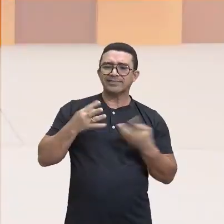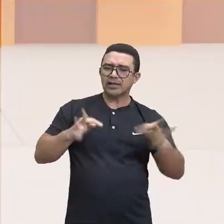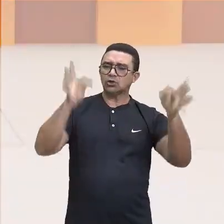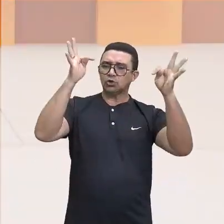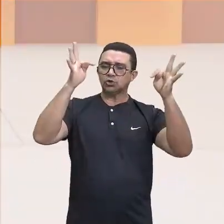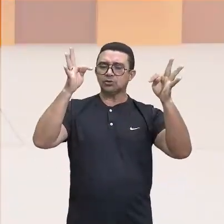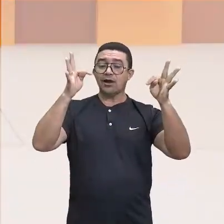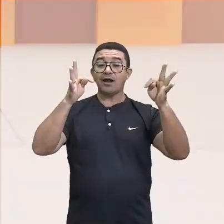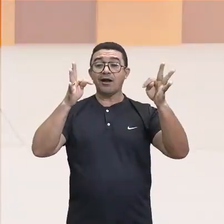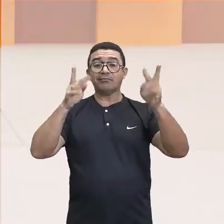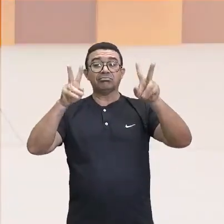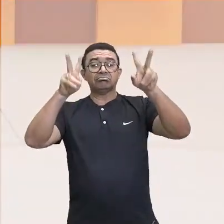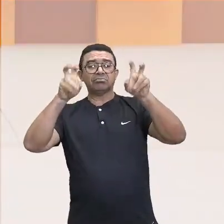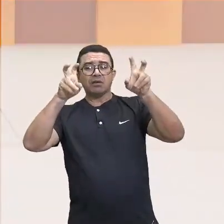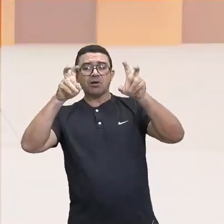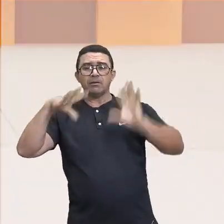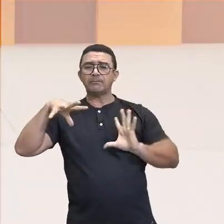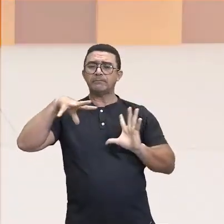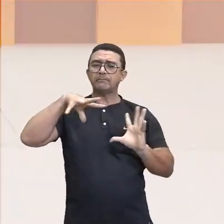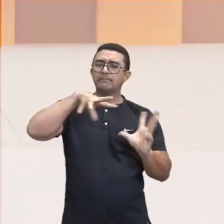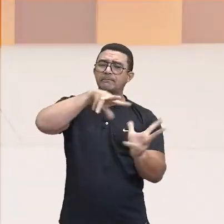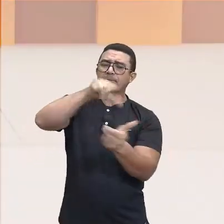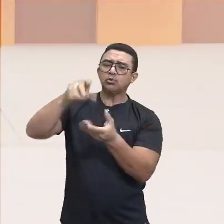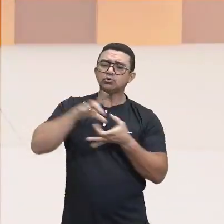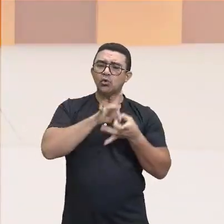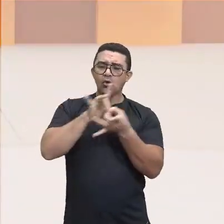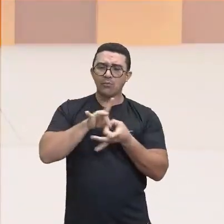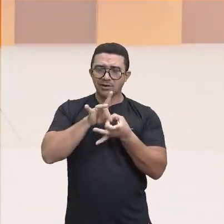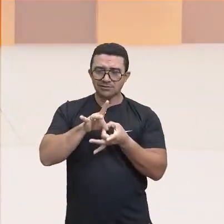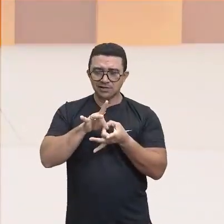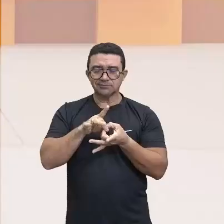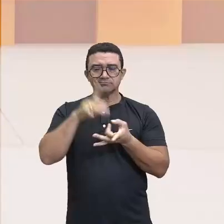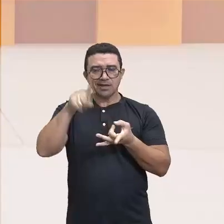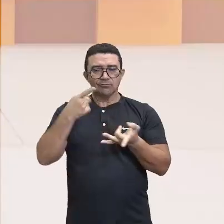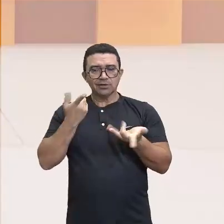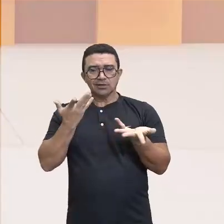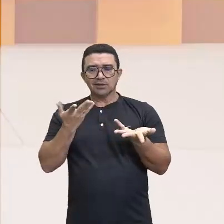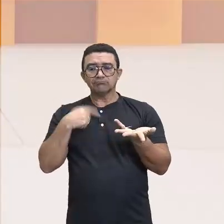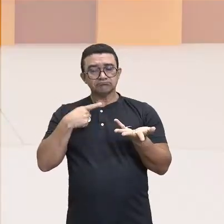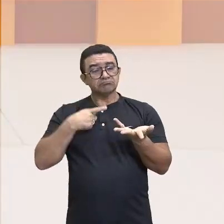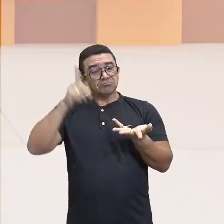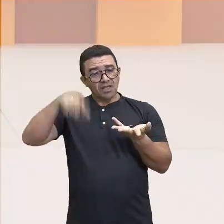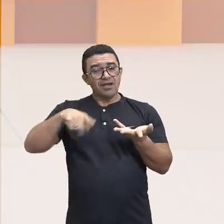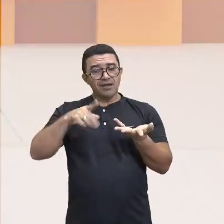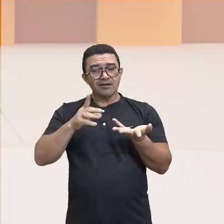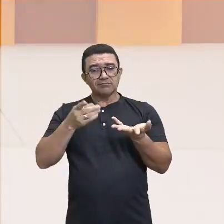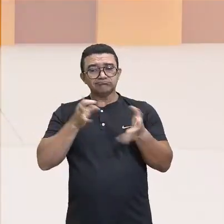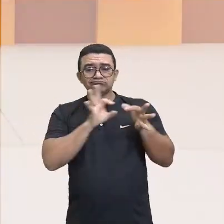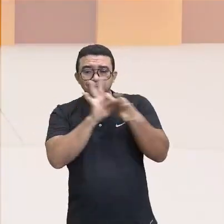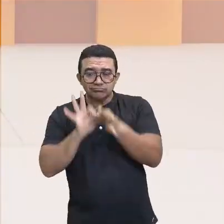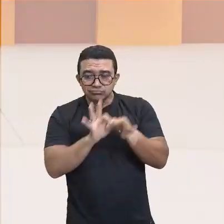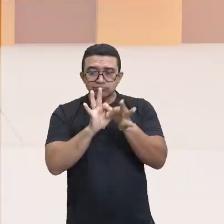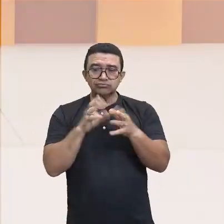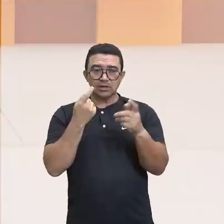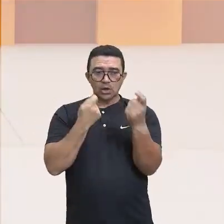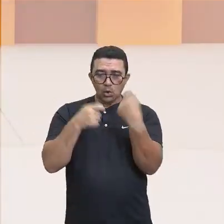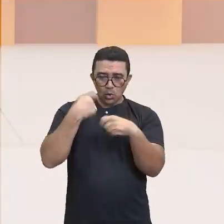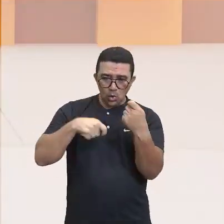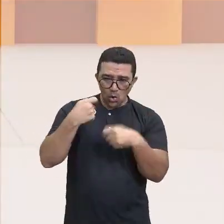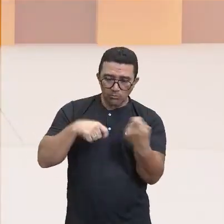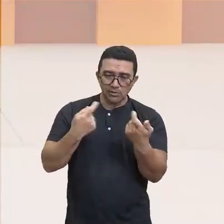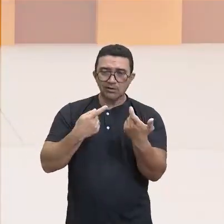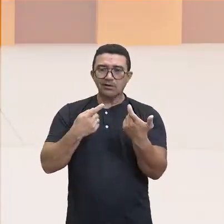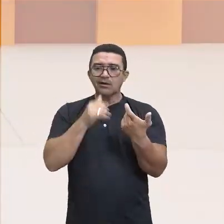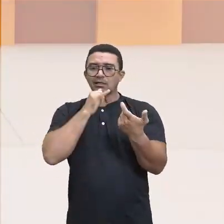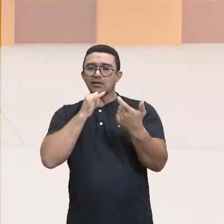mundo globalizado, a gente está falando mesmo dessa dinâmica de integração, né? Seja integração econômica, quando você tem uma